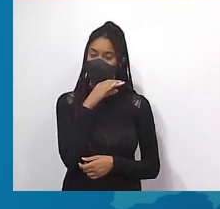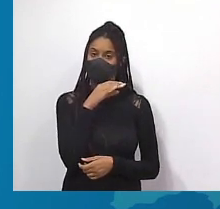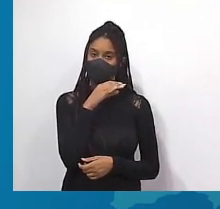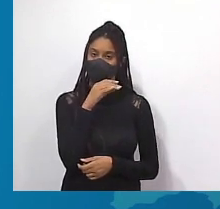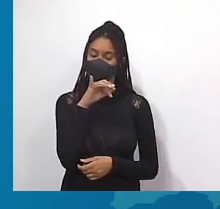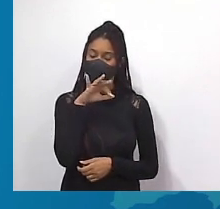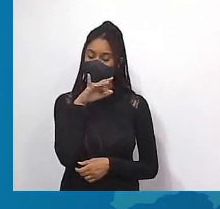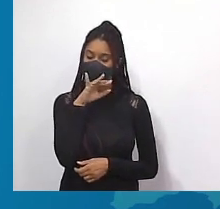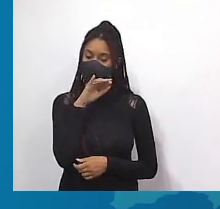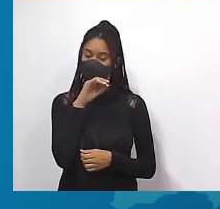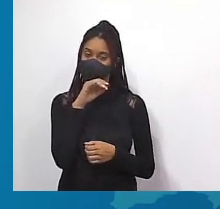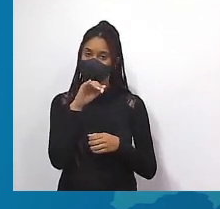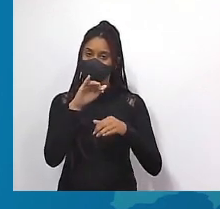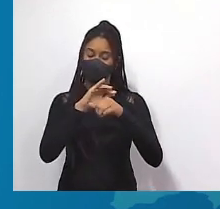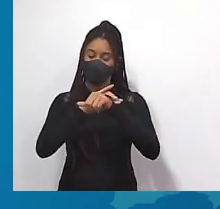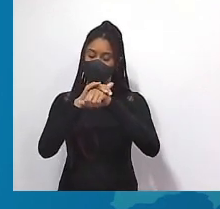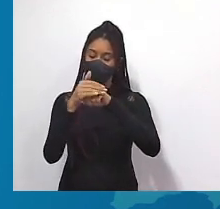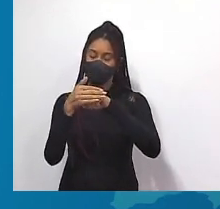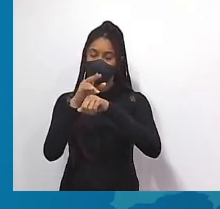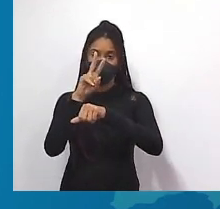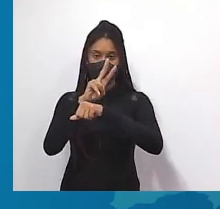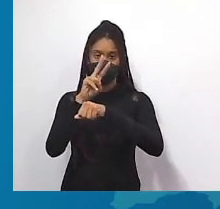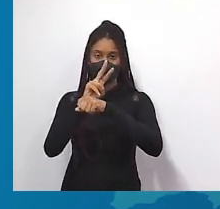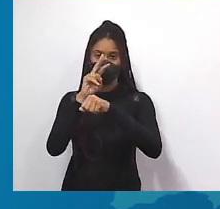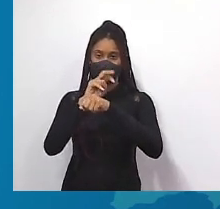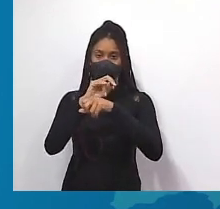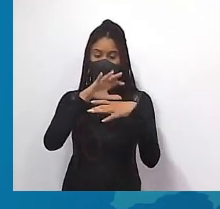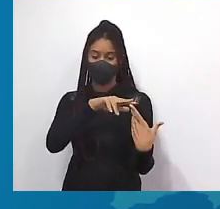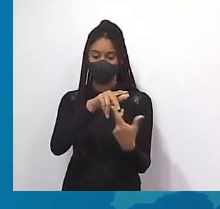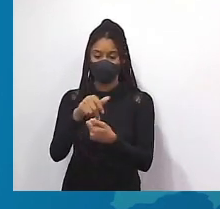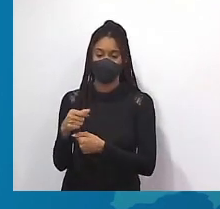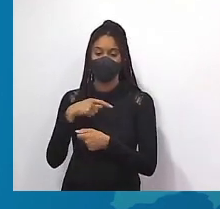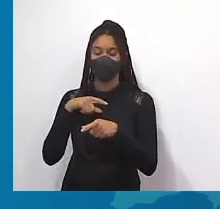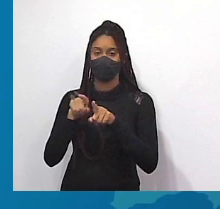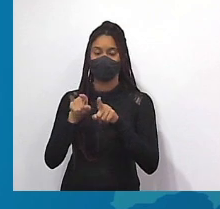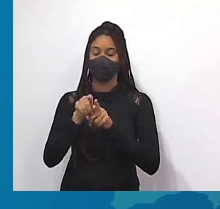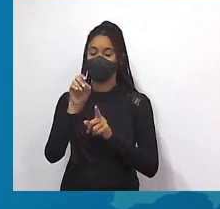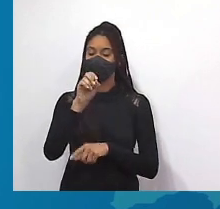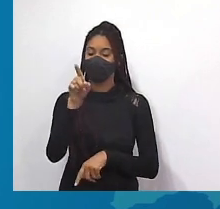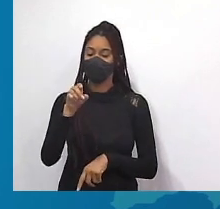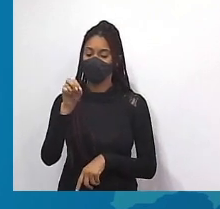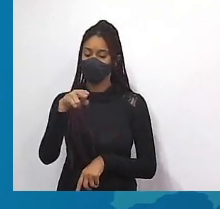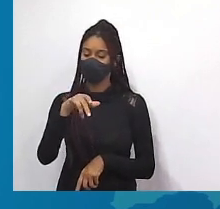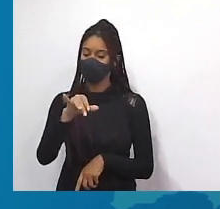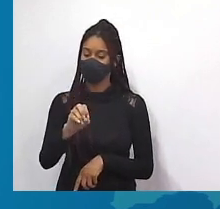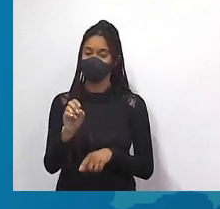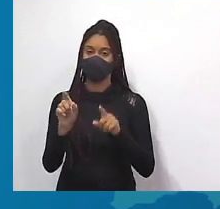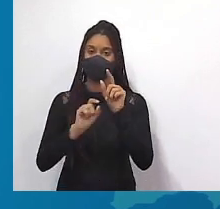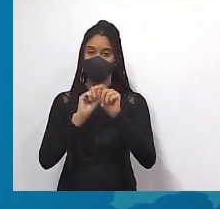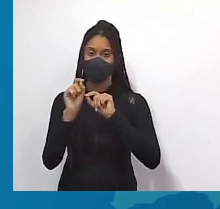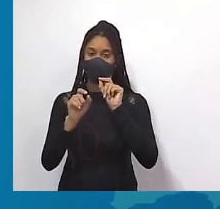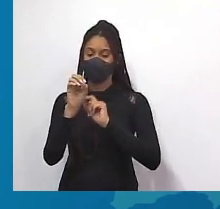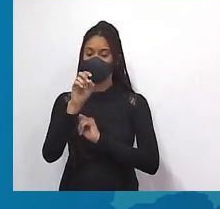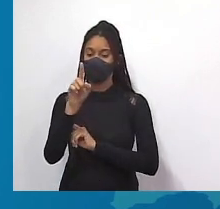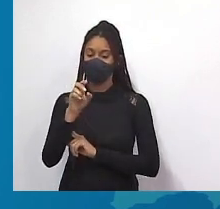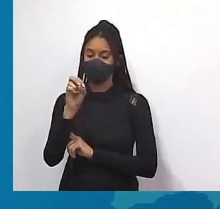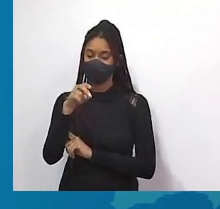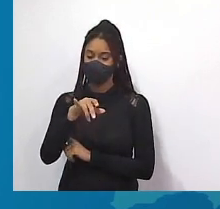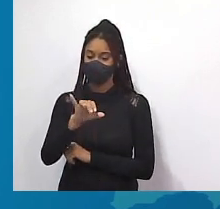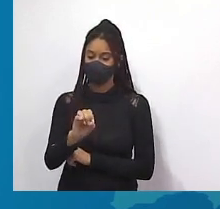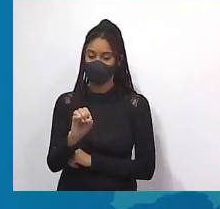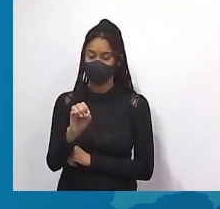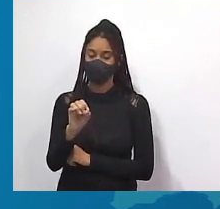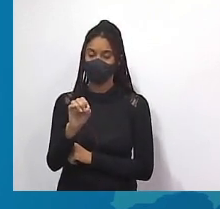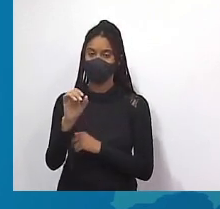E eles promovem ainda tem o gás ozônio, desculpa, que o ozônio ele destrói a camada de ozônio,